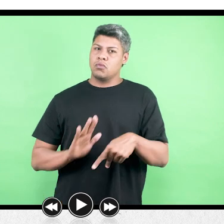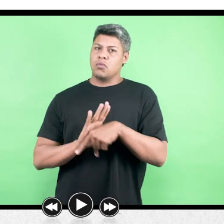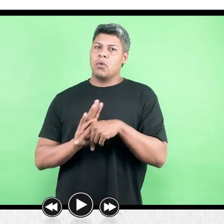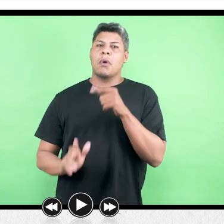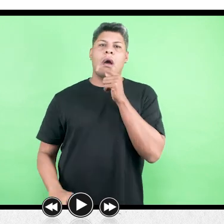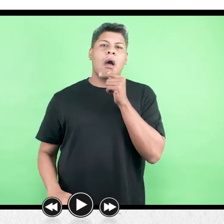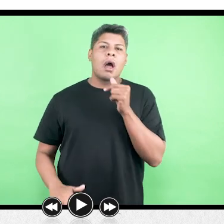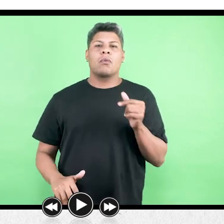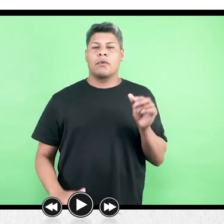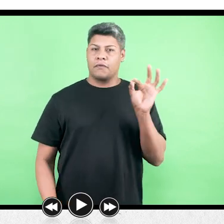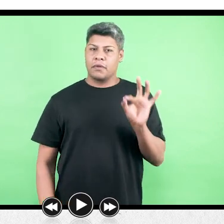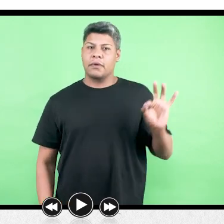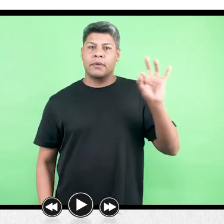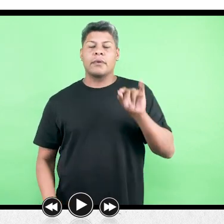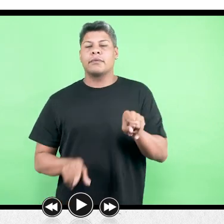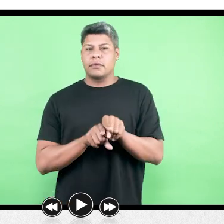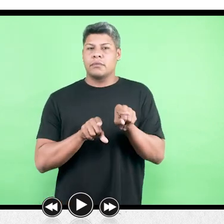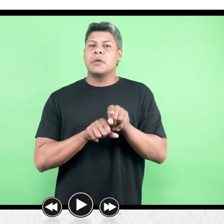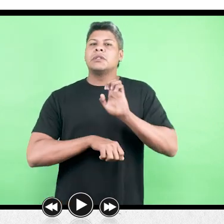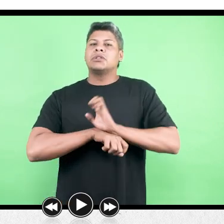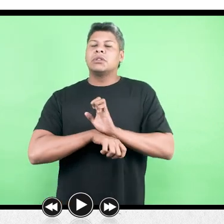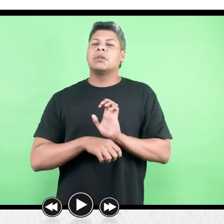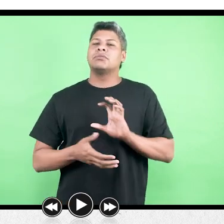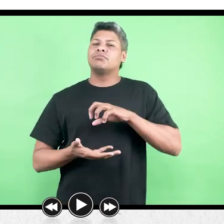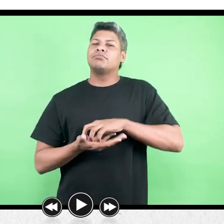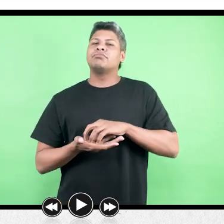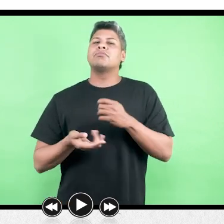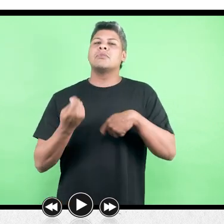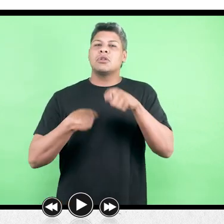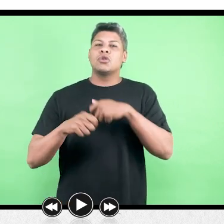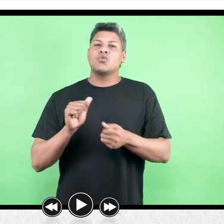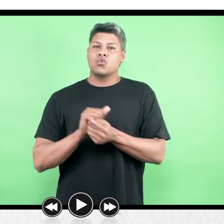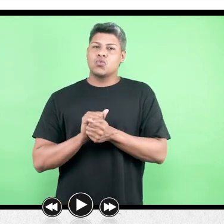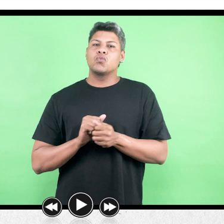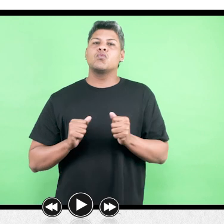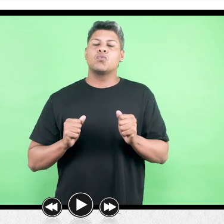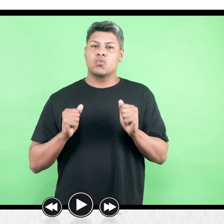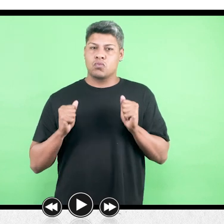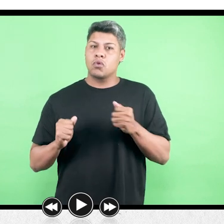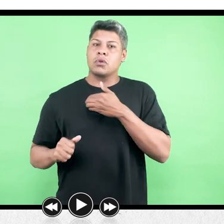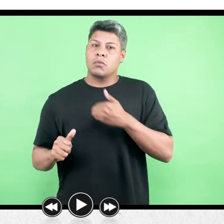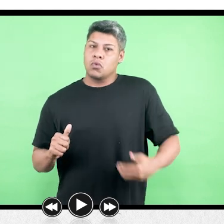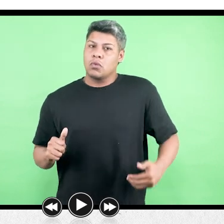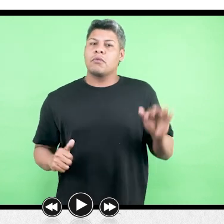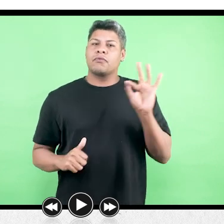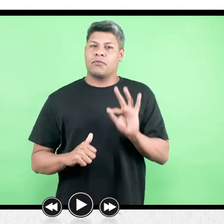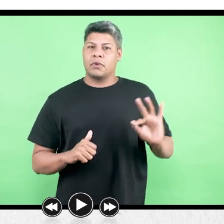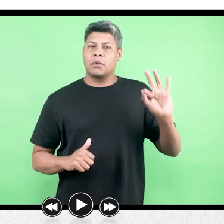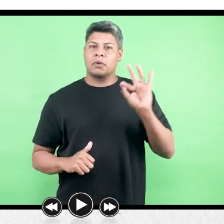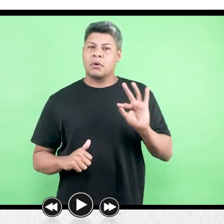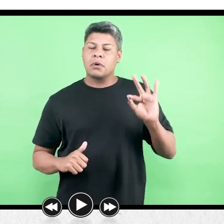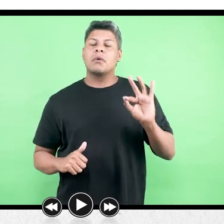União ou do Estado, e é um ato administrativo que é por parte do poder público, ou seja, da União ou do Estado ou do